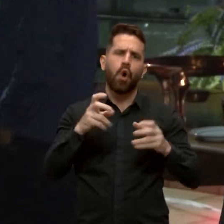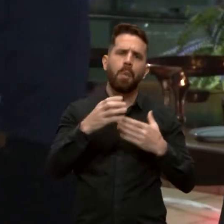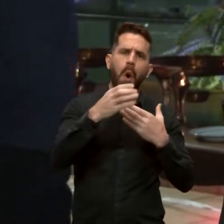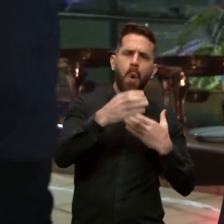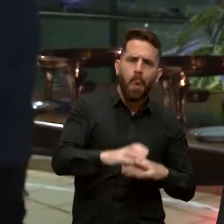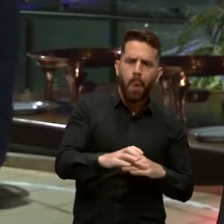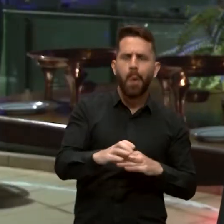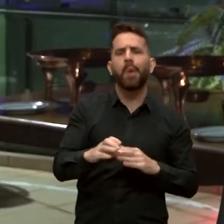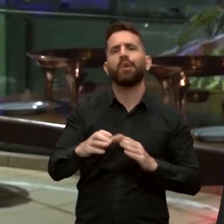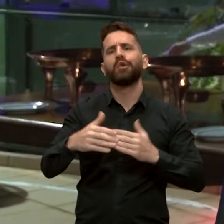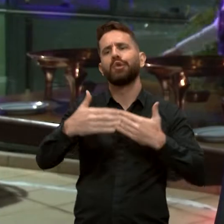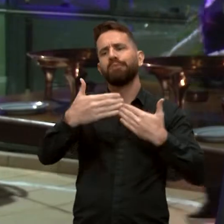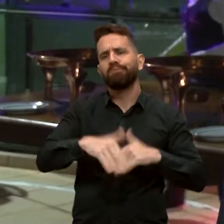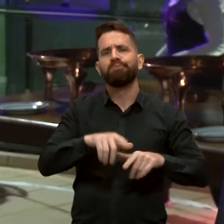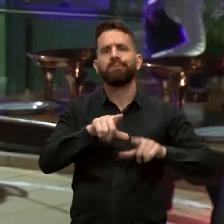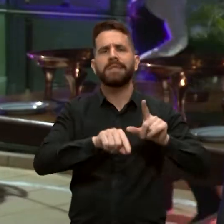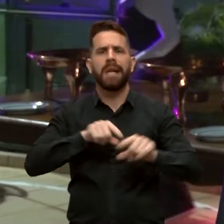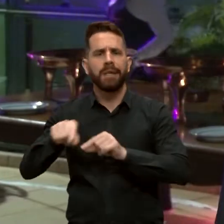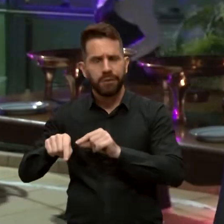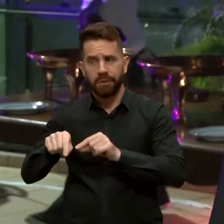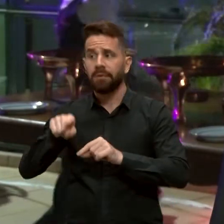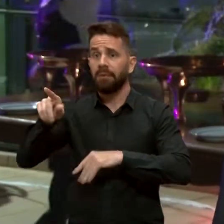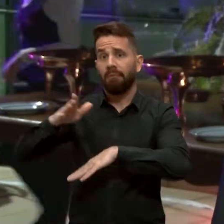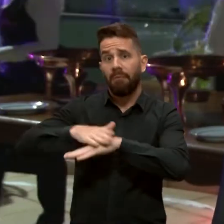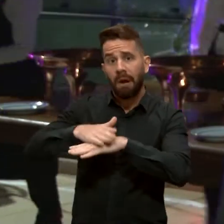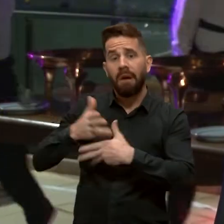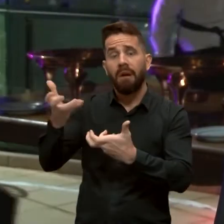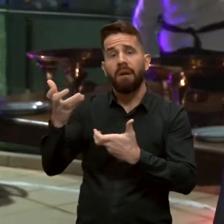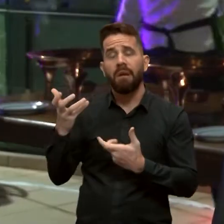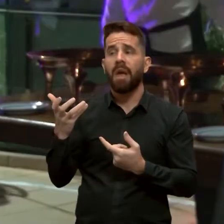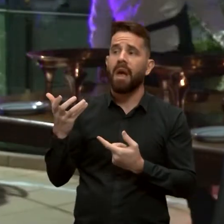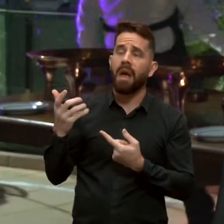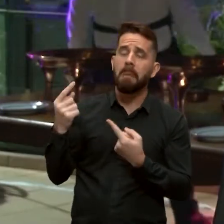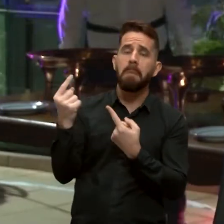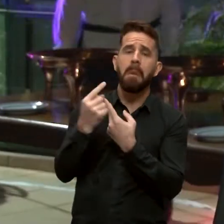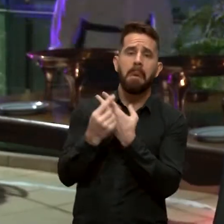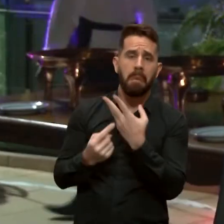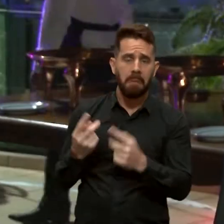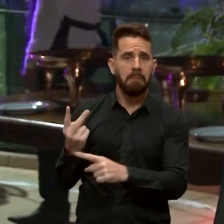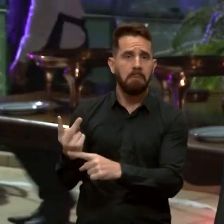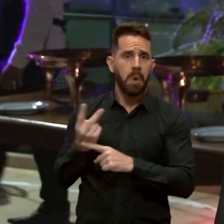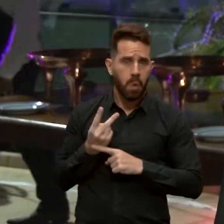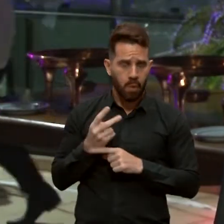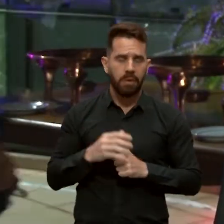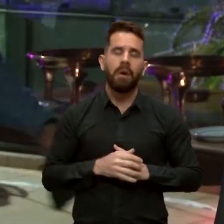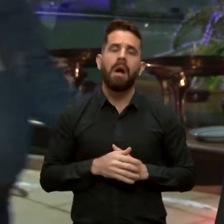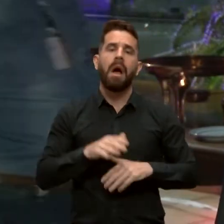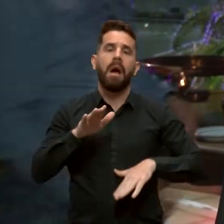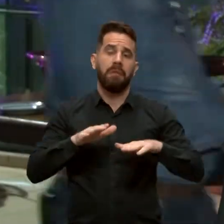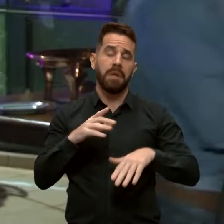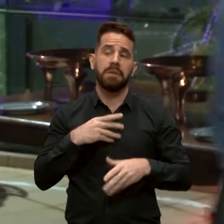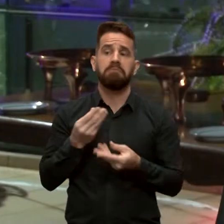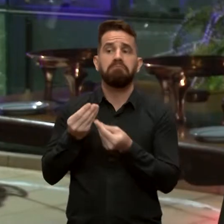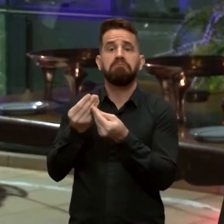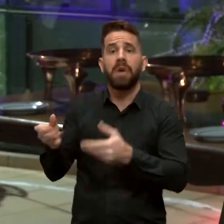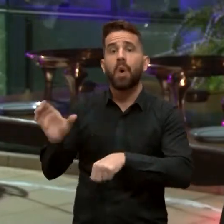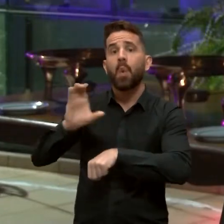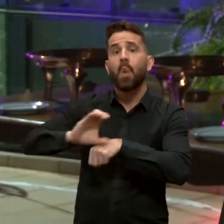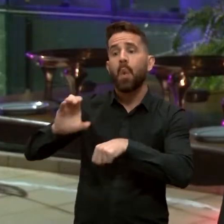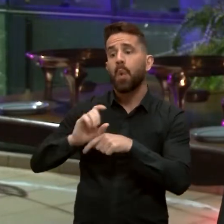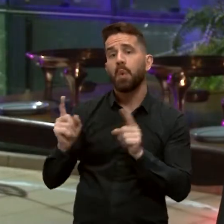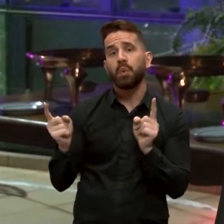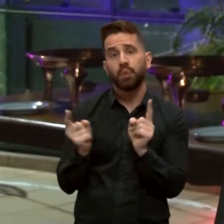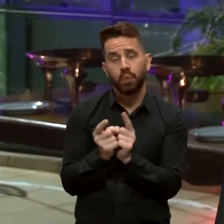já apresentam a demanda de qualificar o seu quadro de servidores. Então nós ofertamos desde cursos de curta duração até